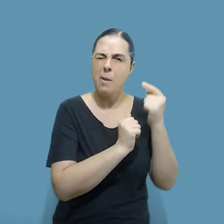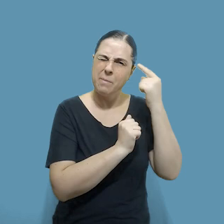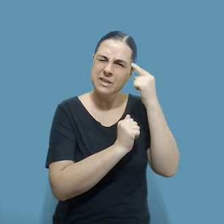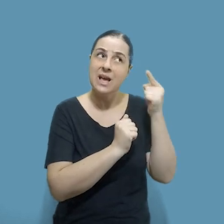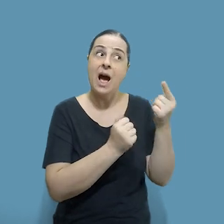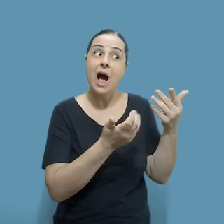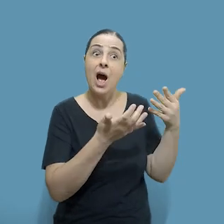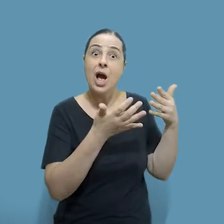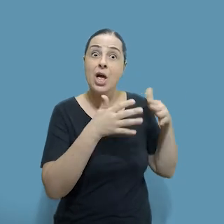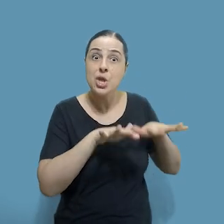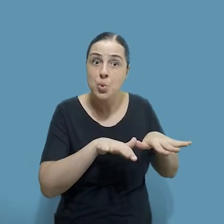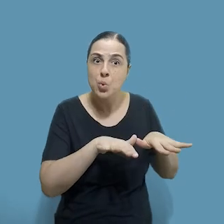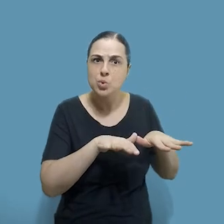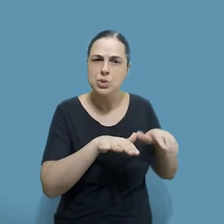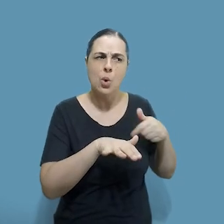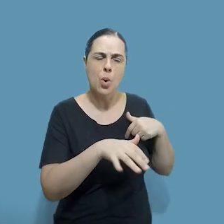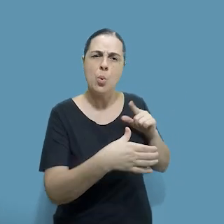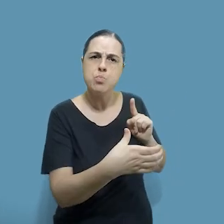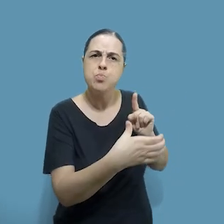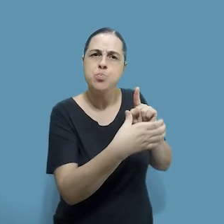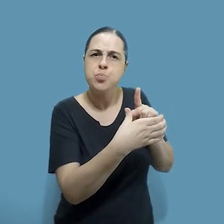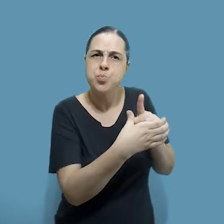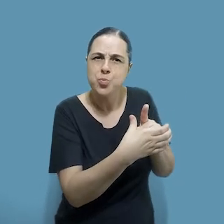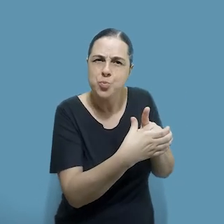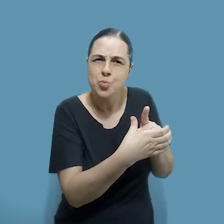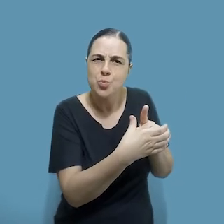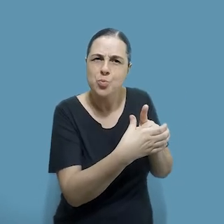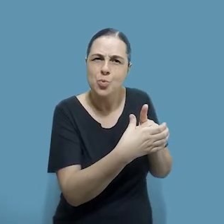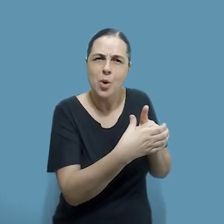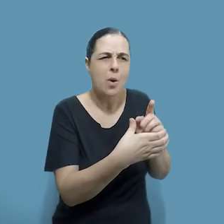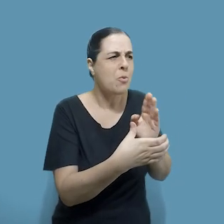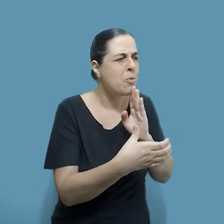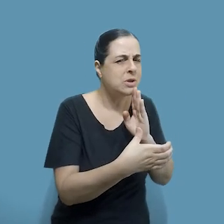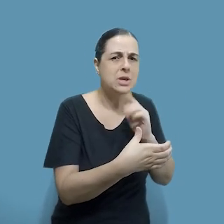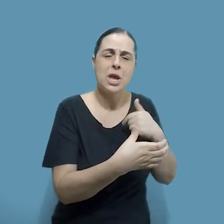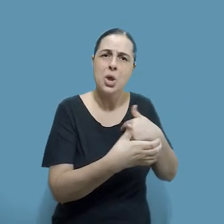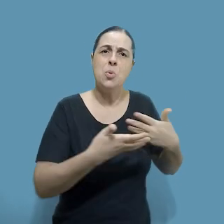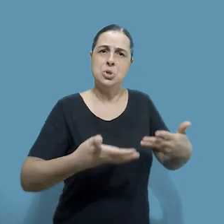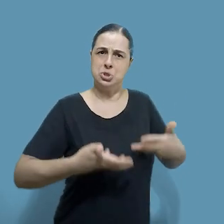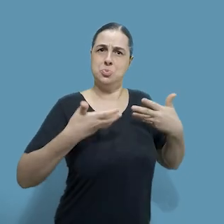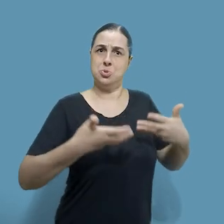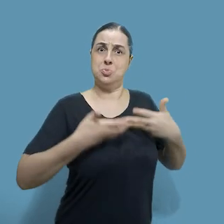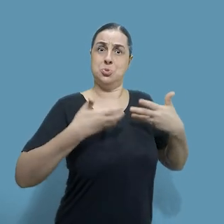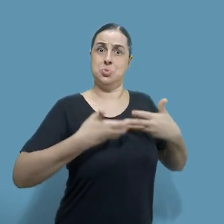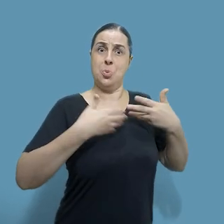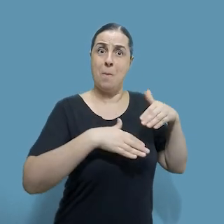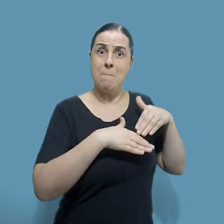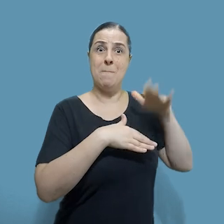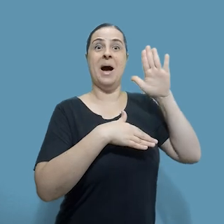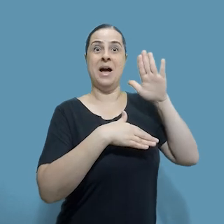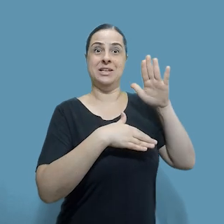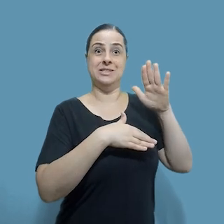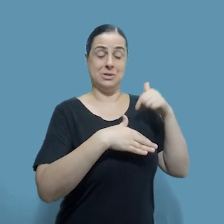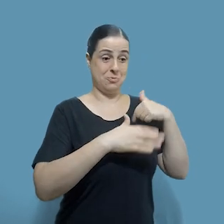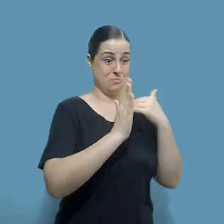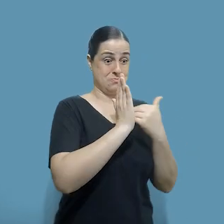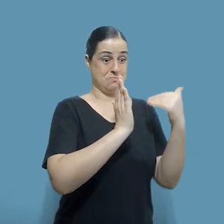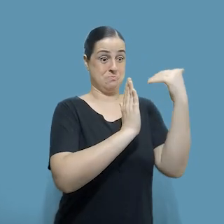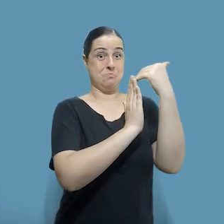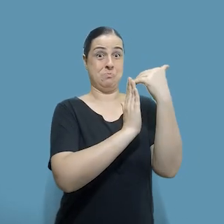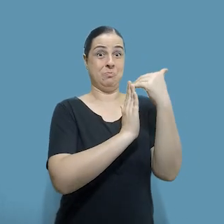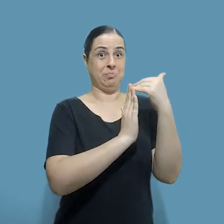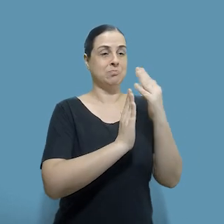ir interagindo e tal. Então, eu fui super estimulada a partir dessa idade, e a partir daí, enfim, foi,